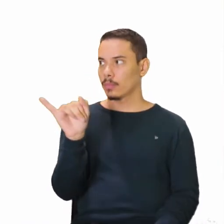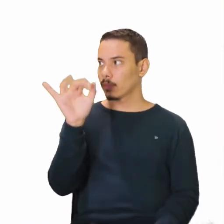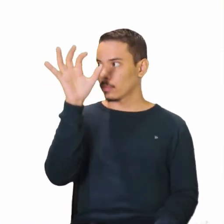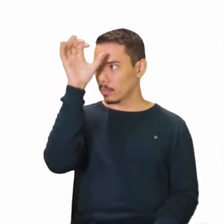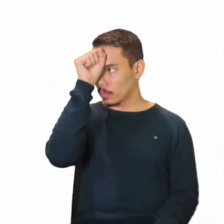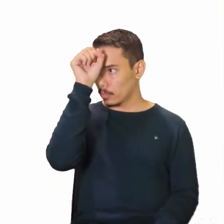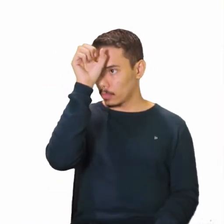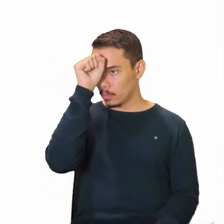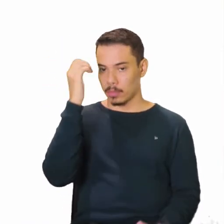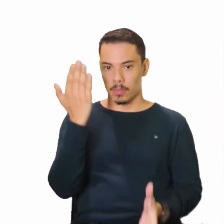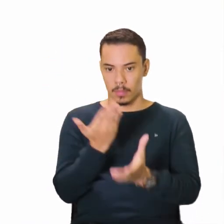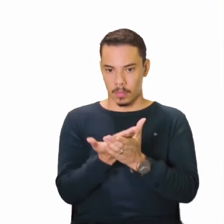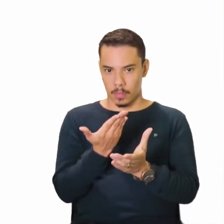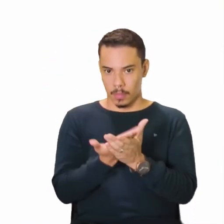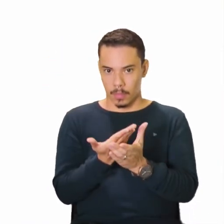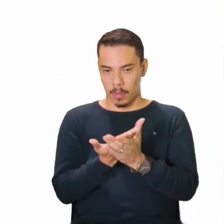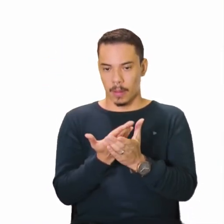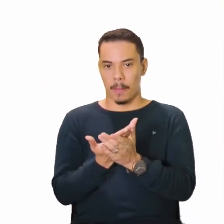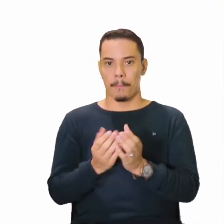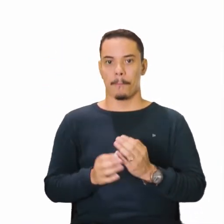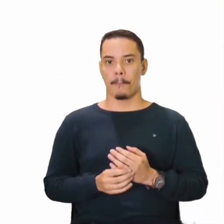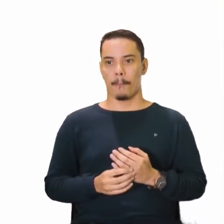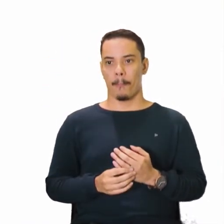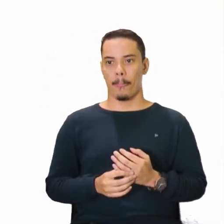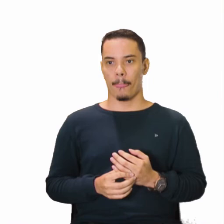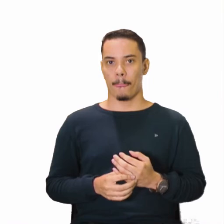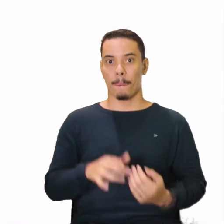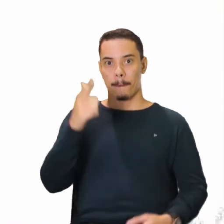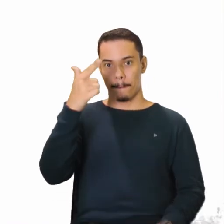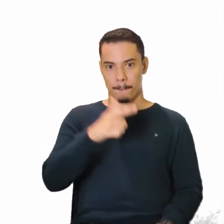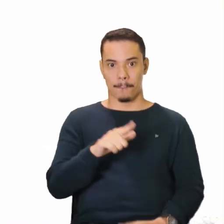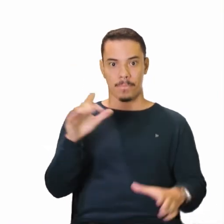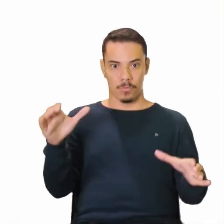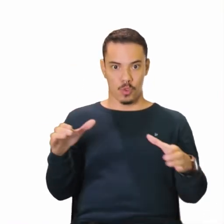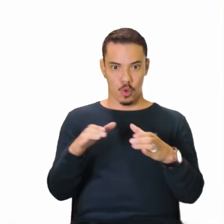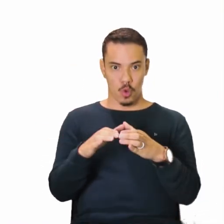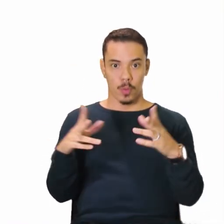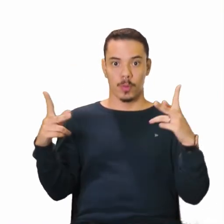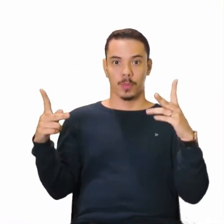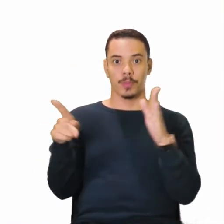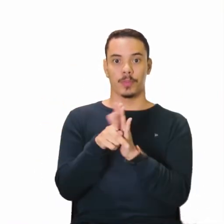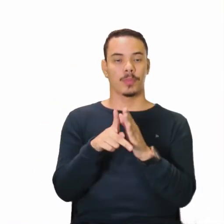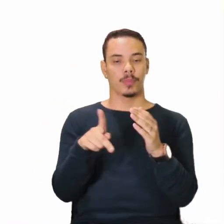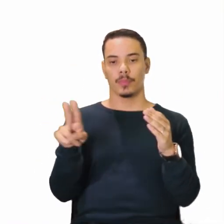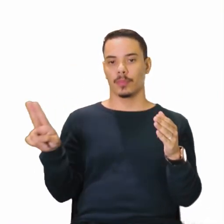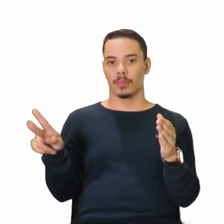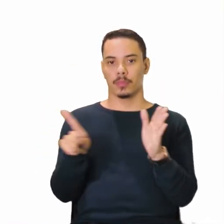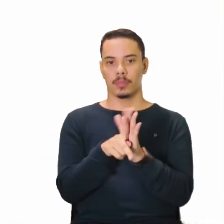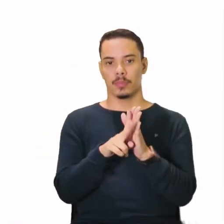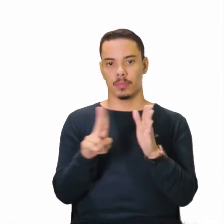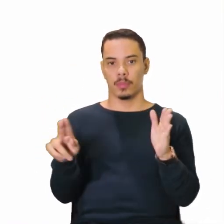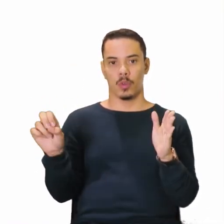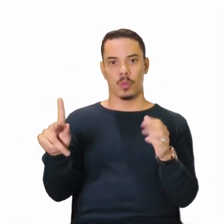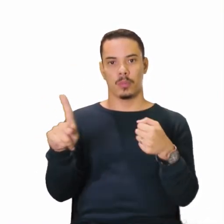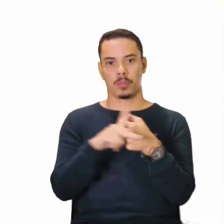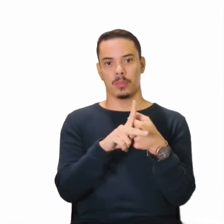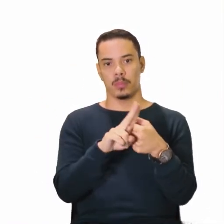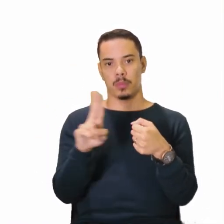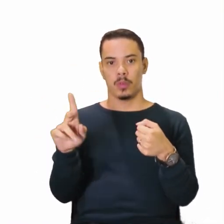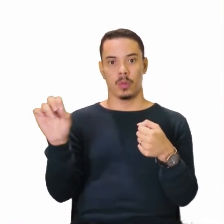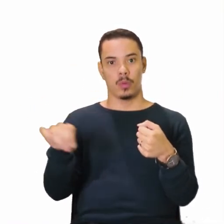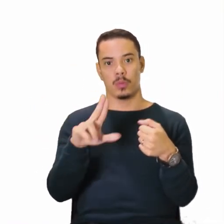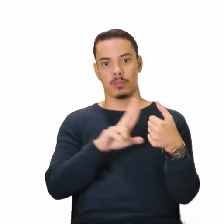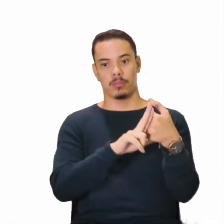lá na aula de oração subordinada. Vamos aí para mais uma classe agora que são os pronomes. O pronome a gente consegue muito